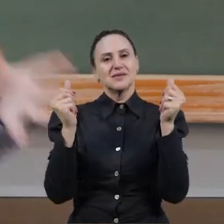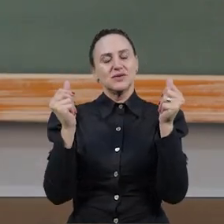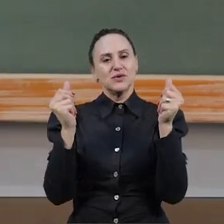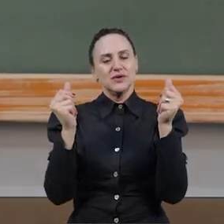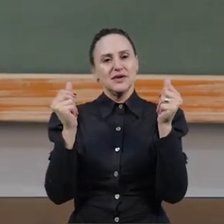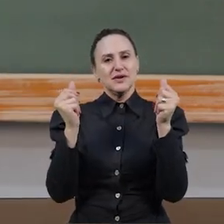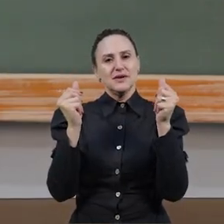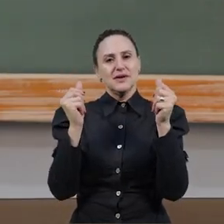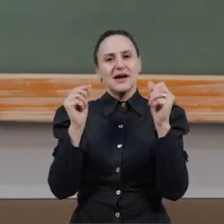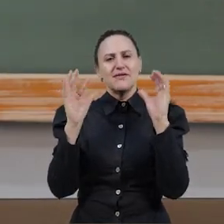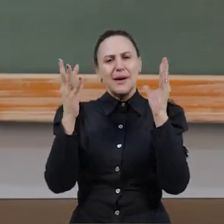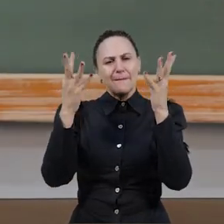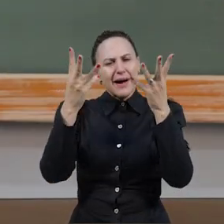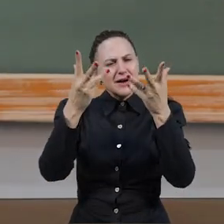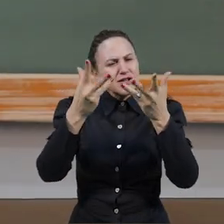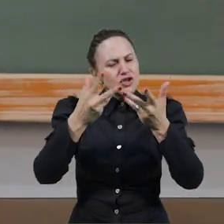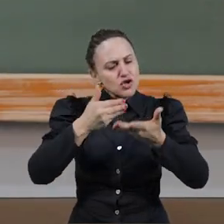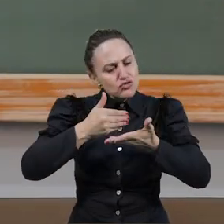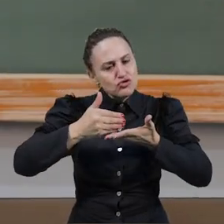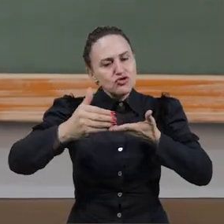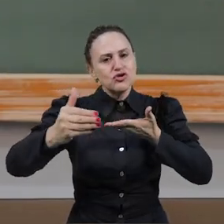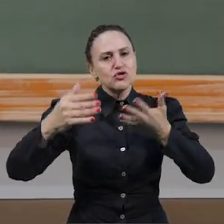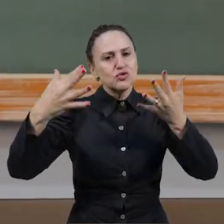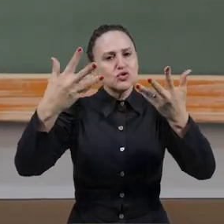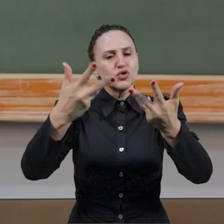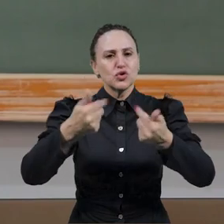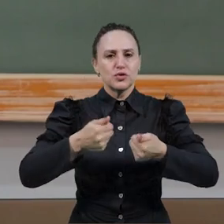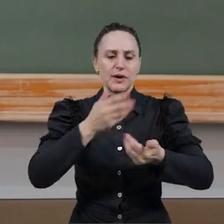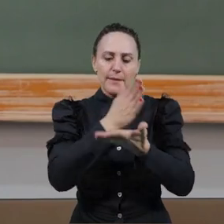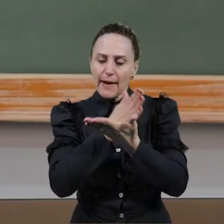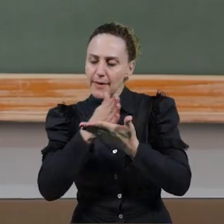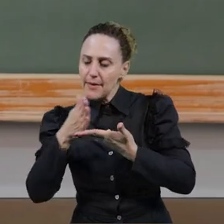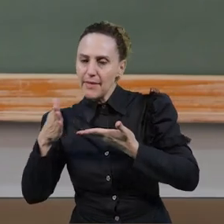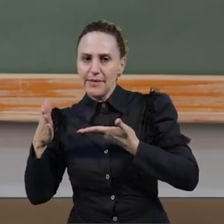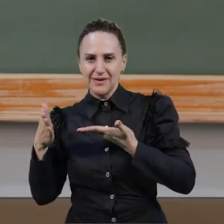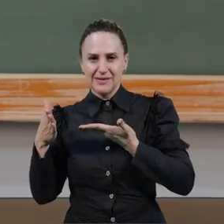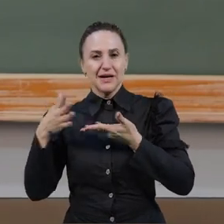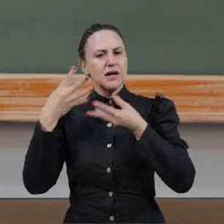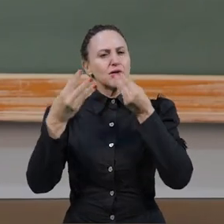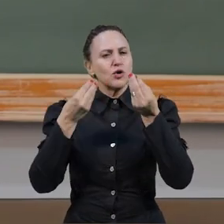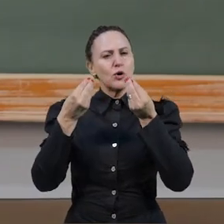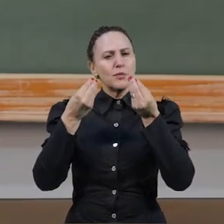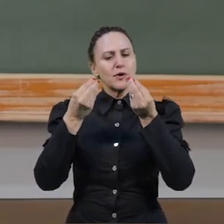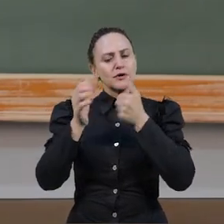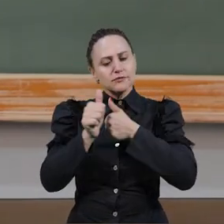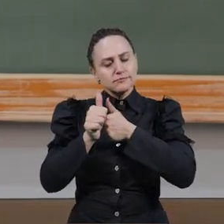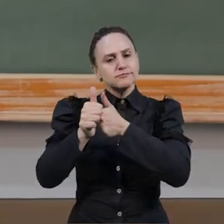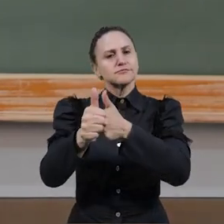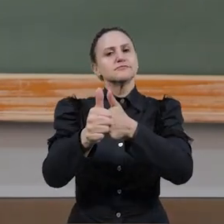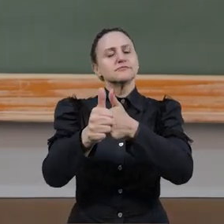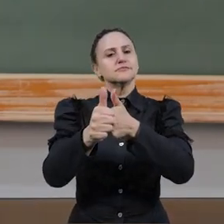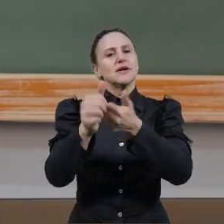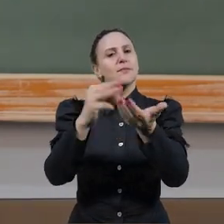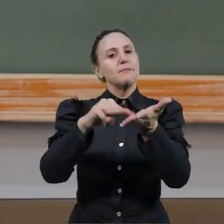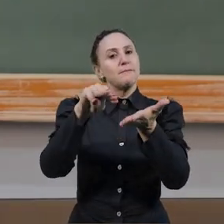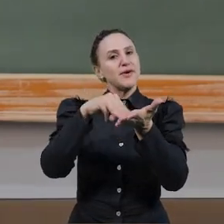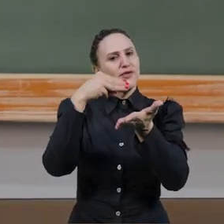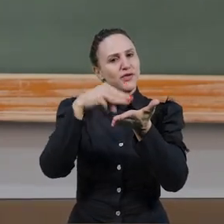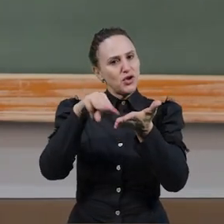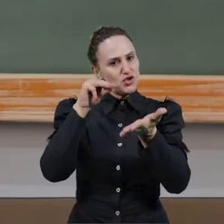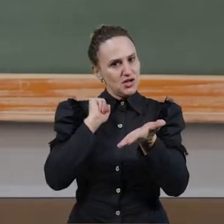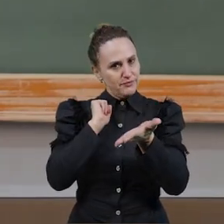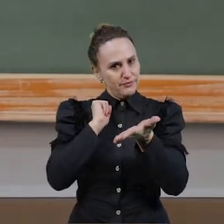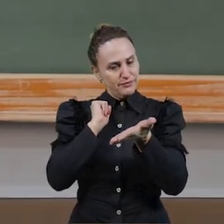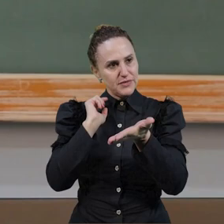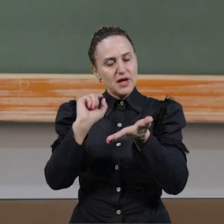do todo para as partes? Como eu vou conduzir a minha metodologia? Nós vamos ter uma unidade temática